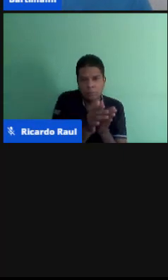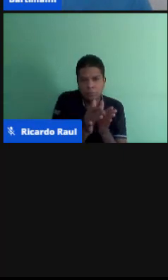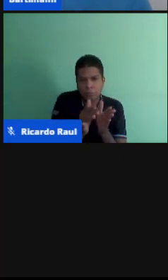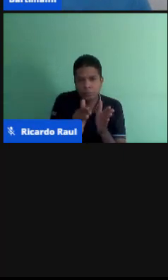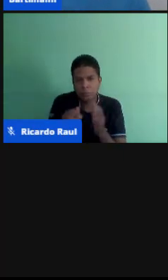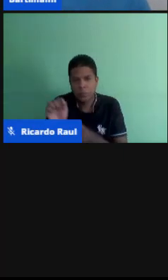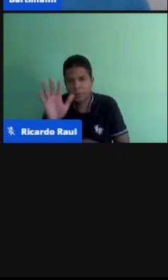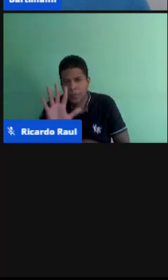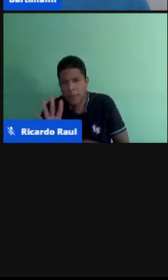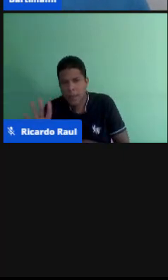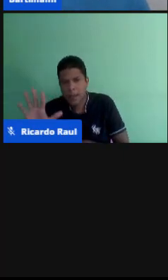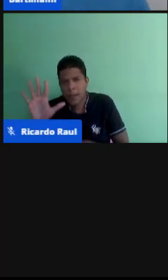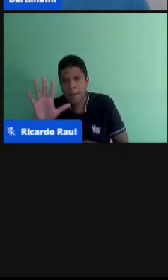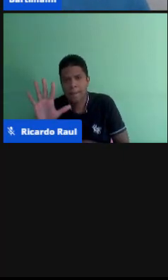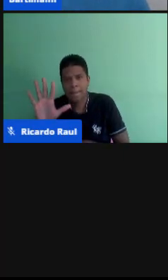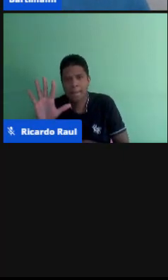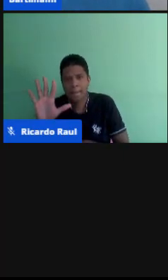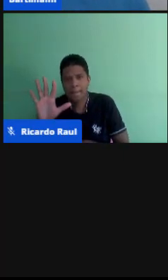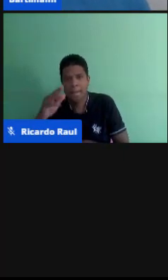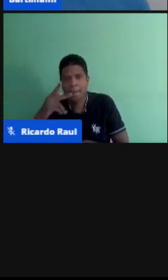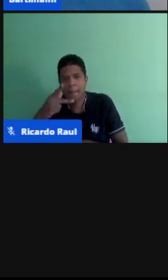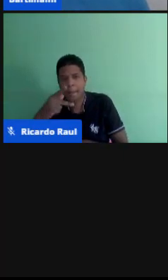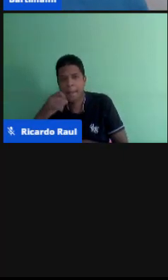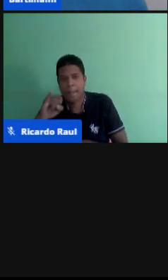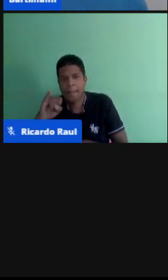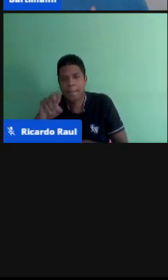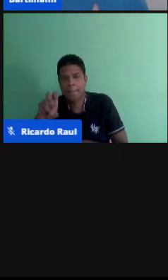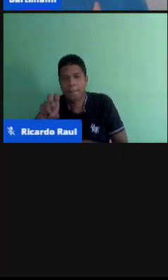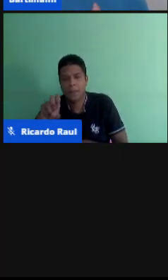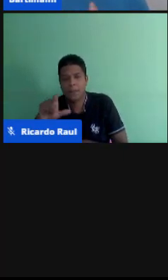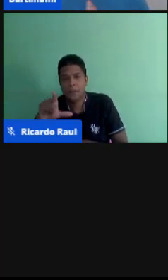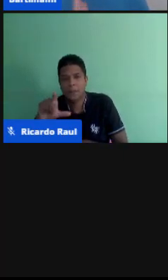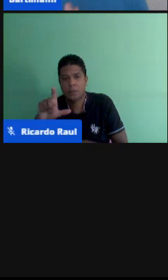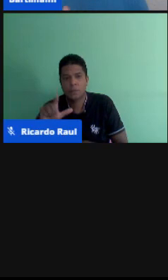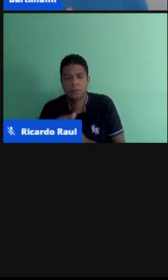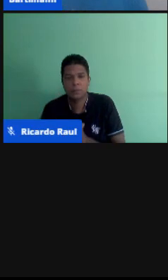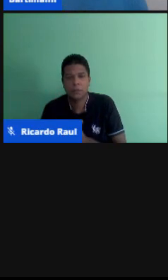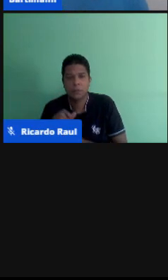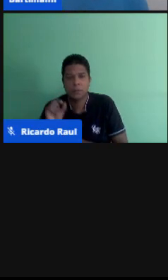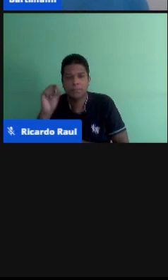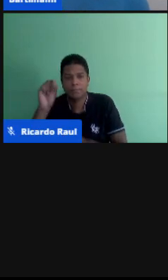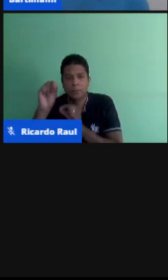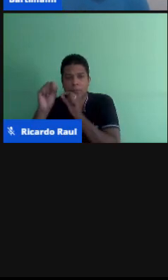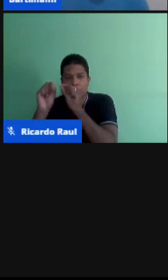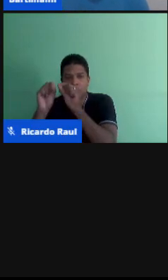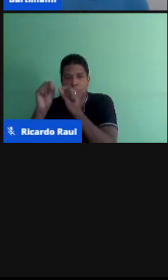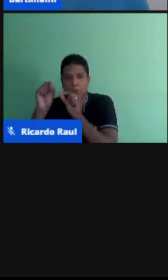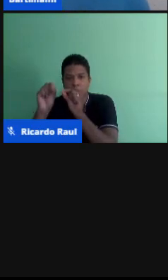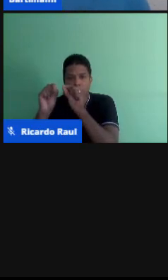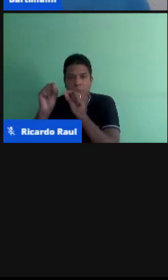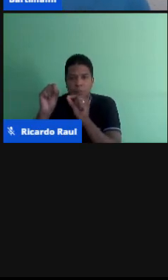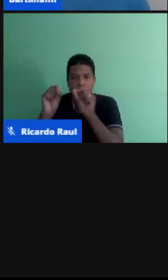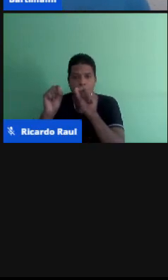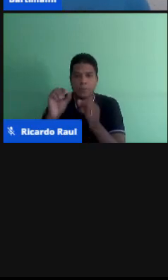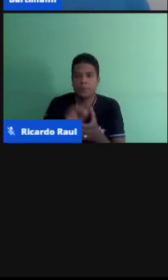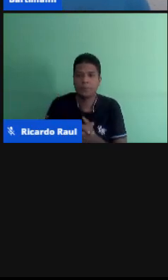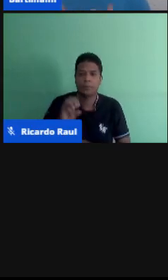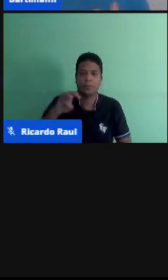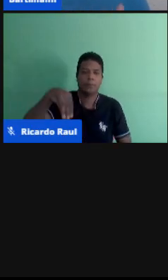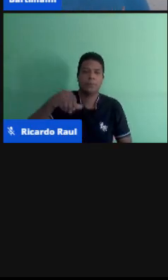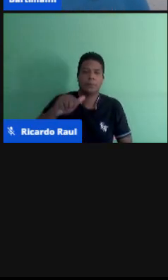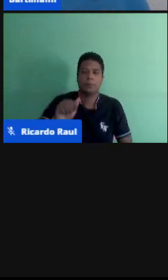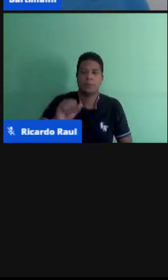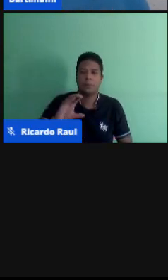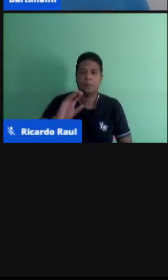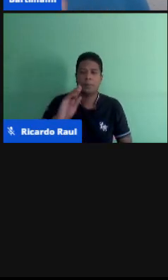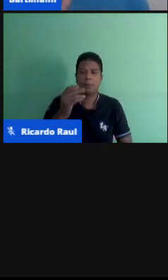imagem, ele é feito com um extensivo algoritmo de aprendizagem de máquina, ou machine learning. Então, todo